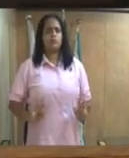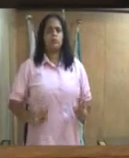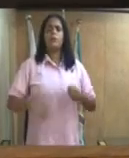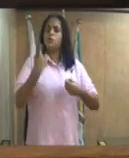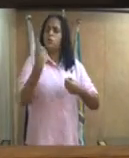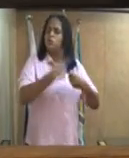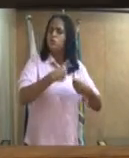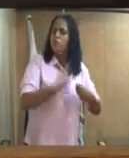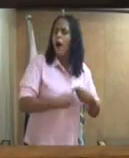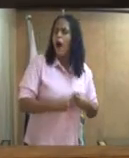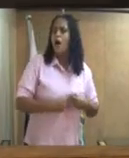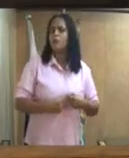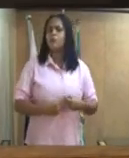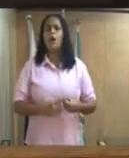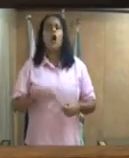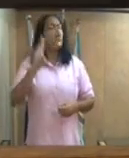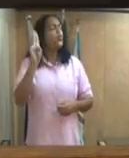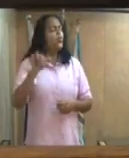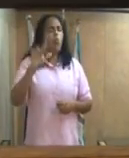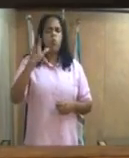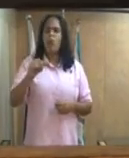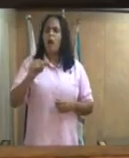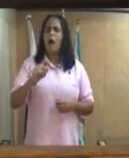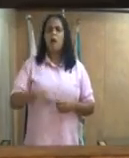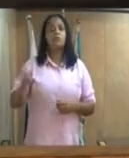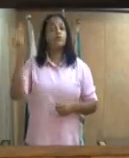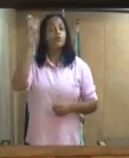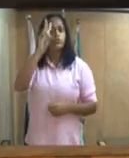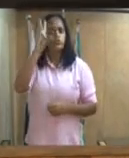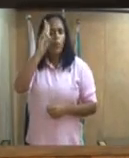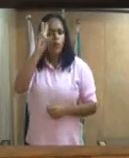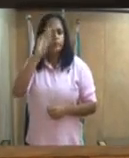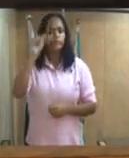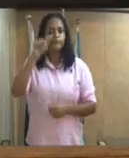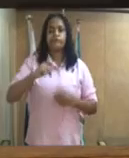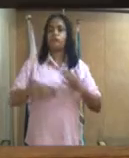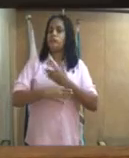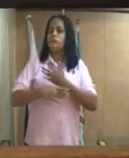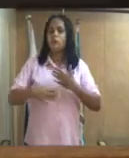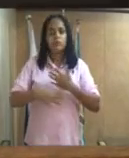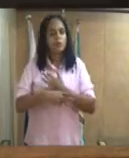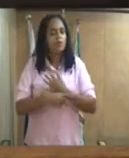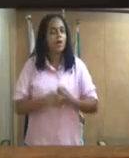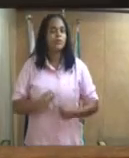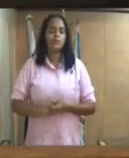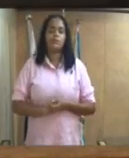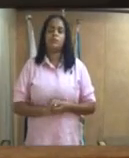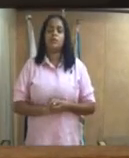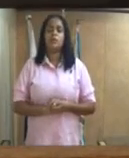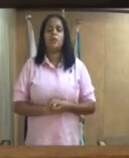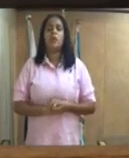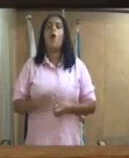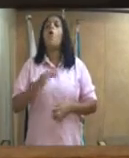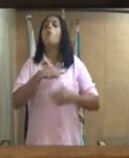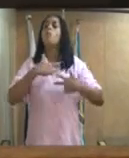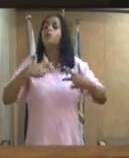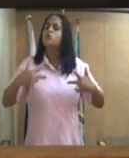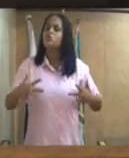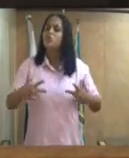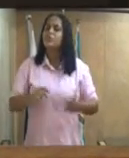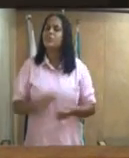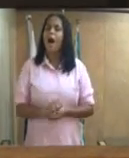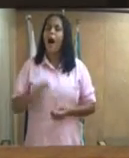nunca, na história da nossa cidade, constataram uma providência dessa